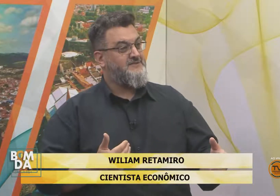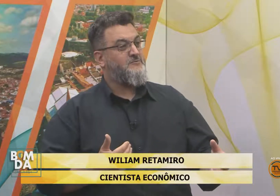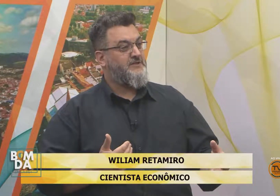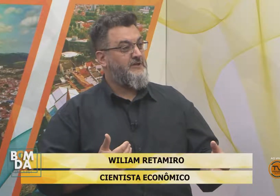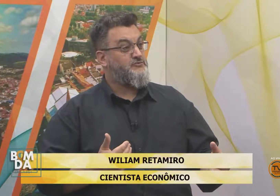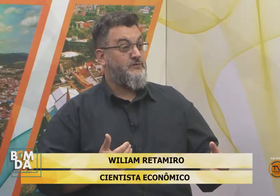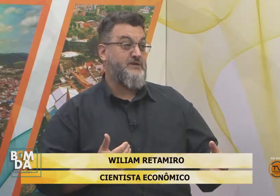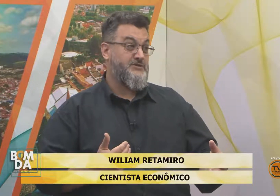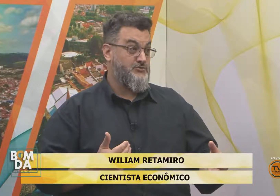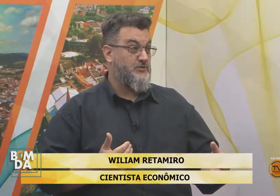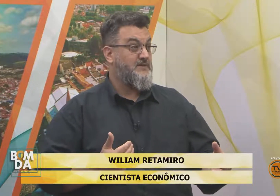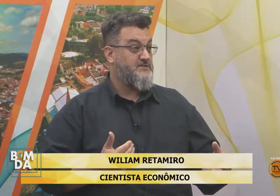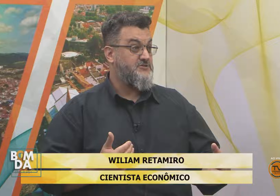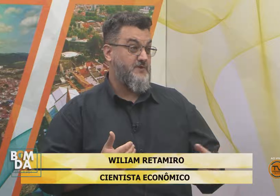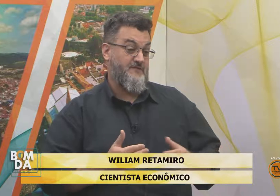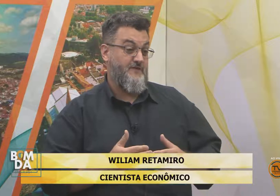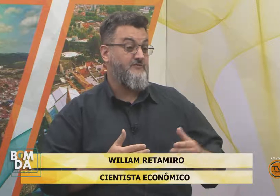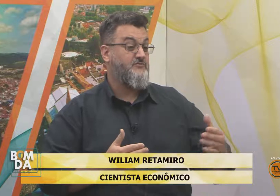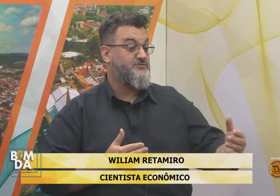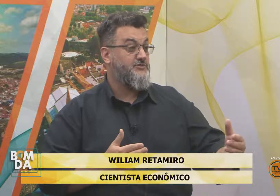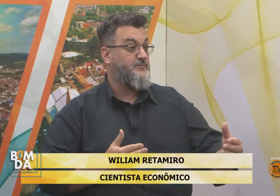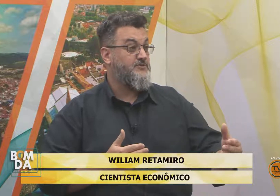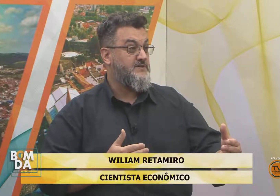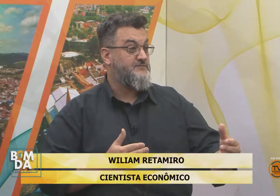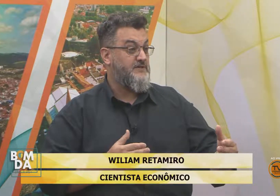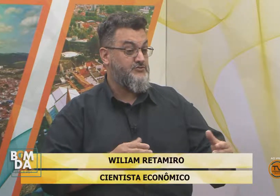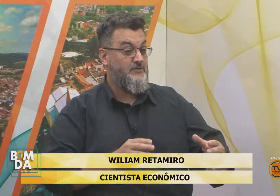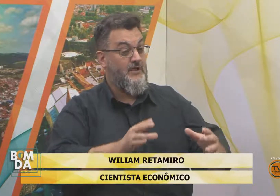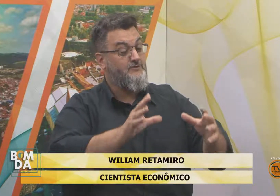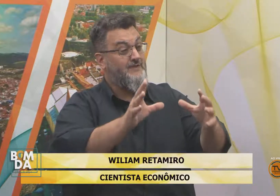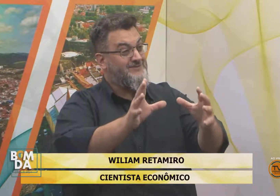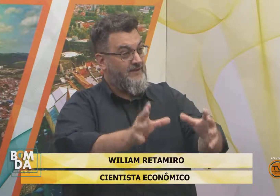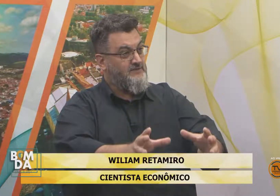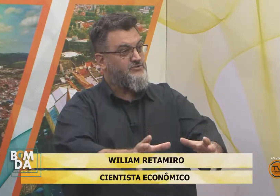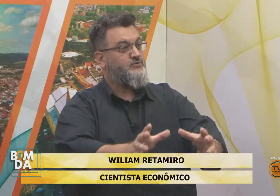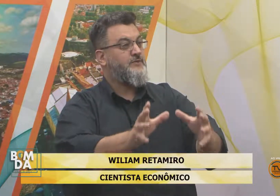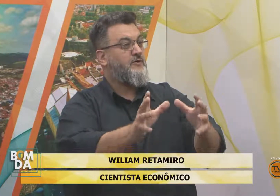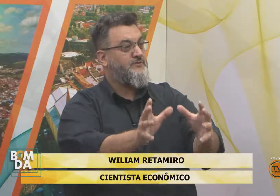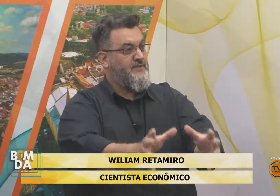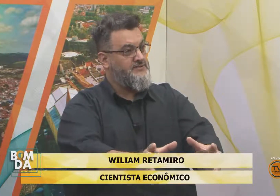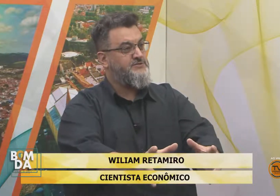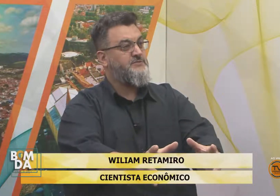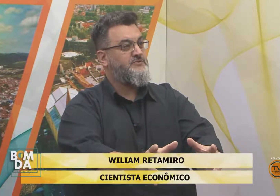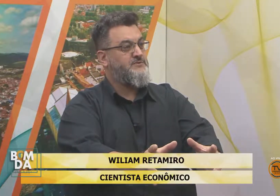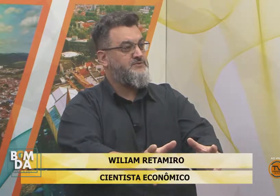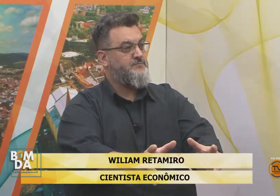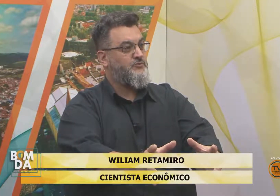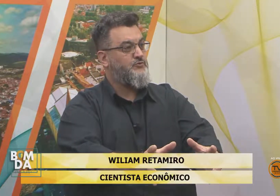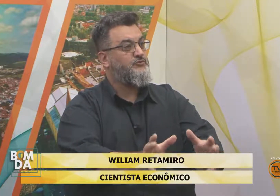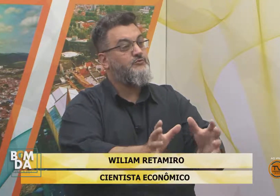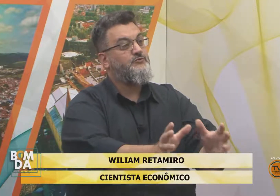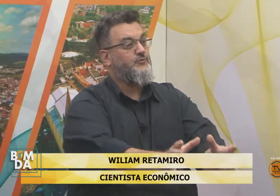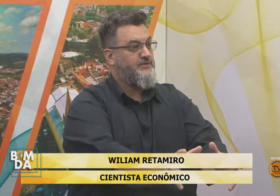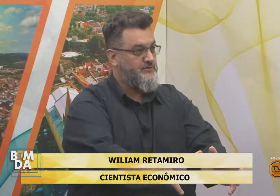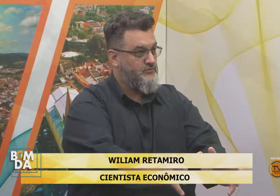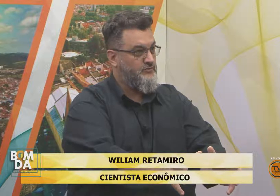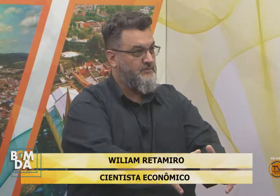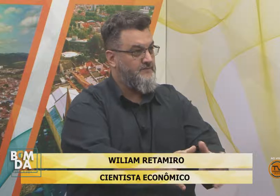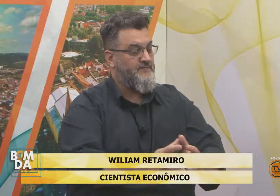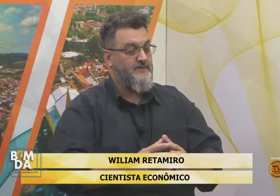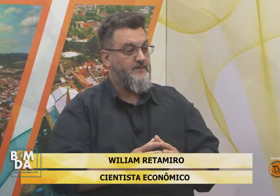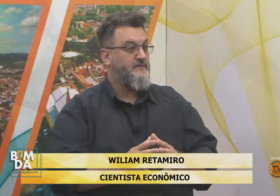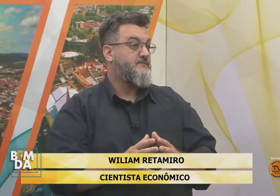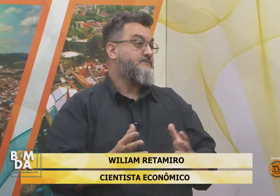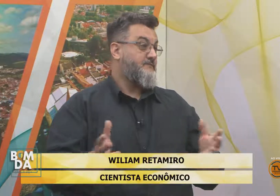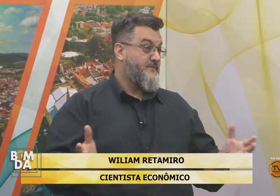antecipar a lista do material escolar já ajuda bastante, porque vai fugir do processo inflacionário tradicional deste tipo de produto do início do